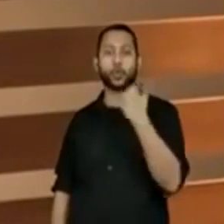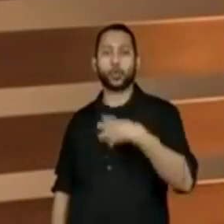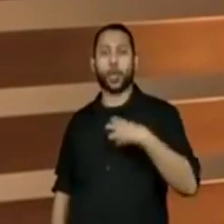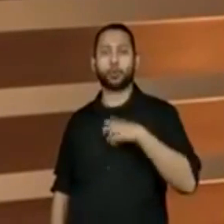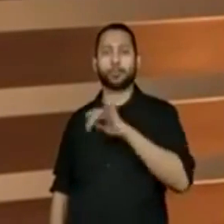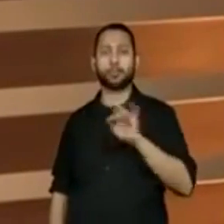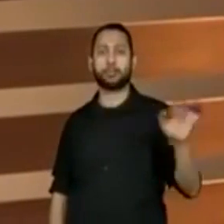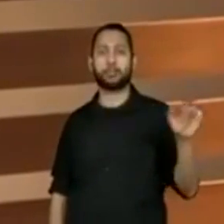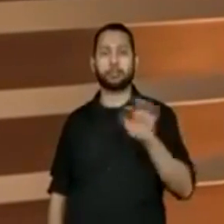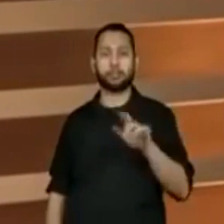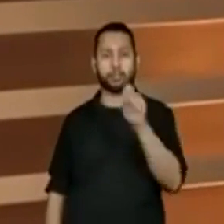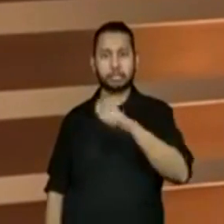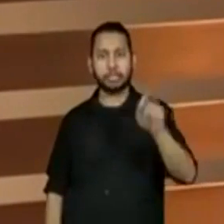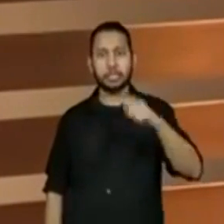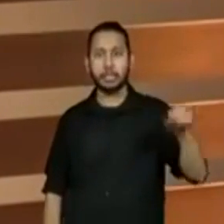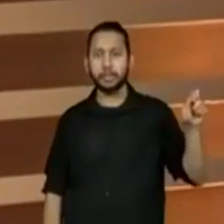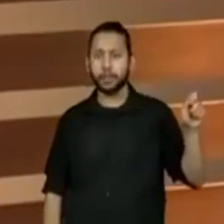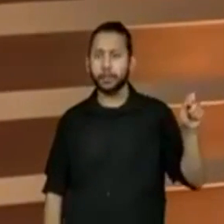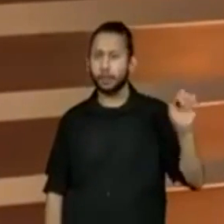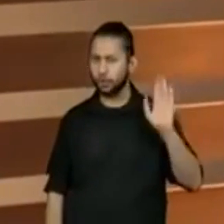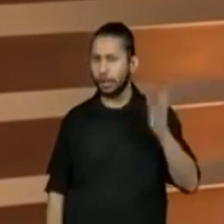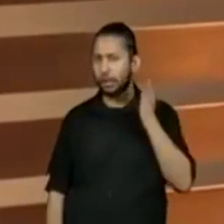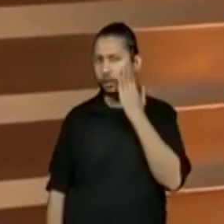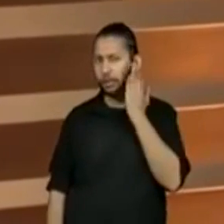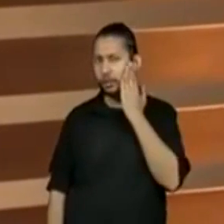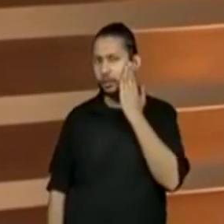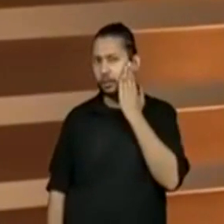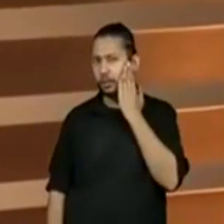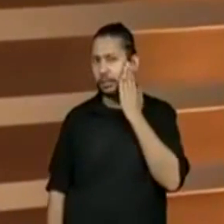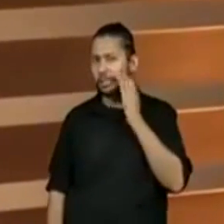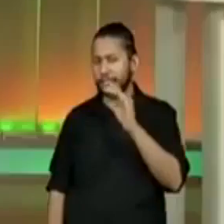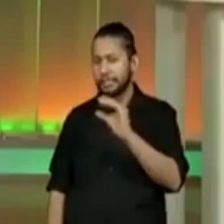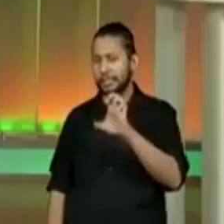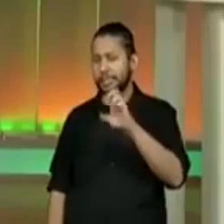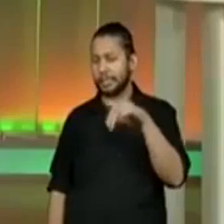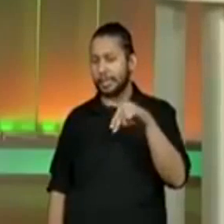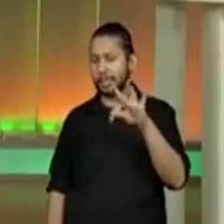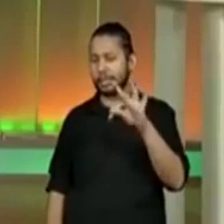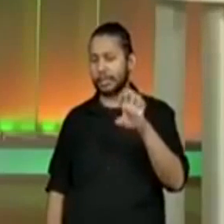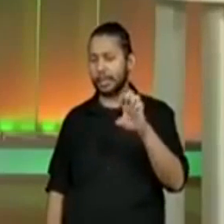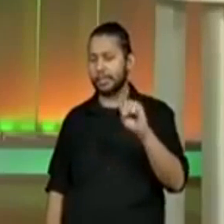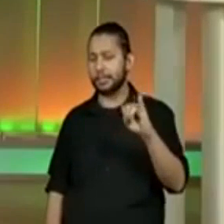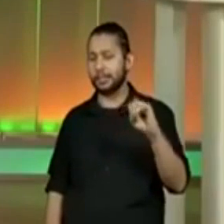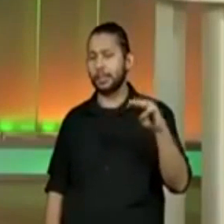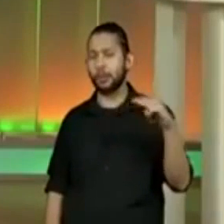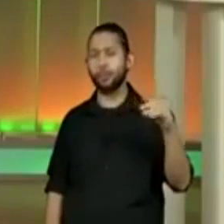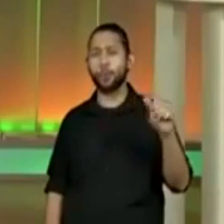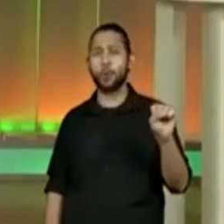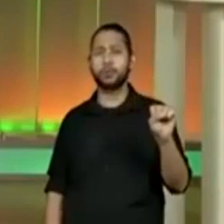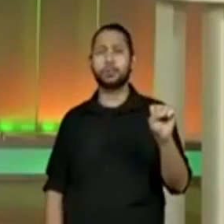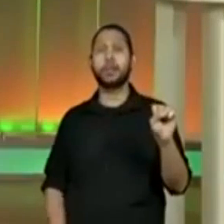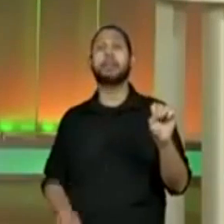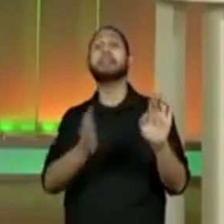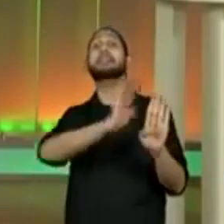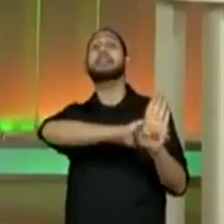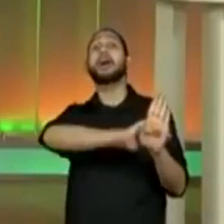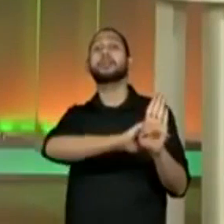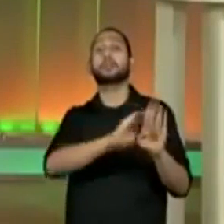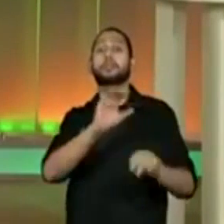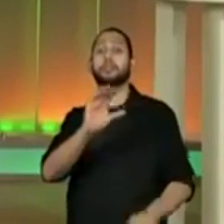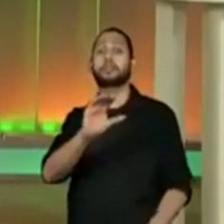centésimos. Será que eu dei a dica já de como a gente pode representar? 13 centavos em fração?